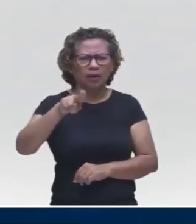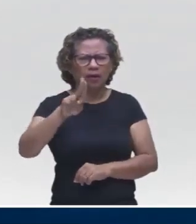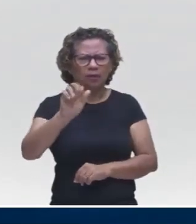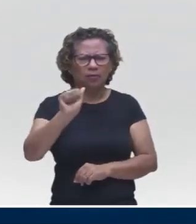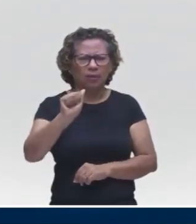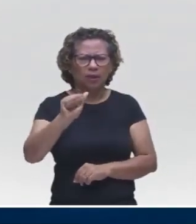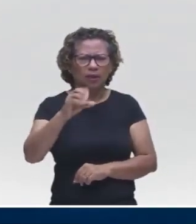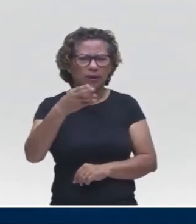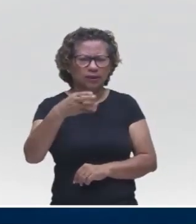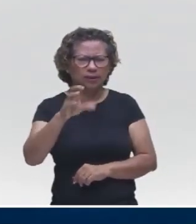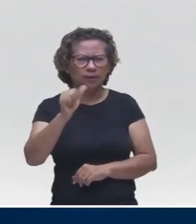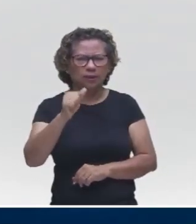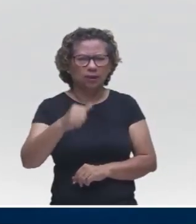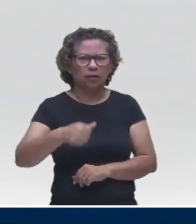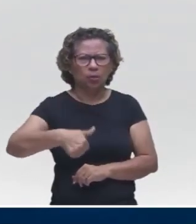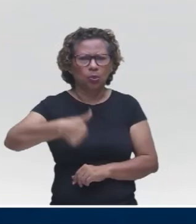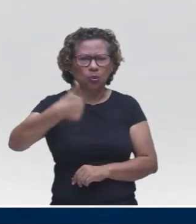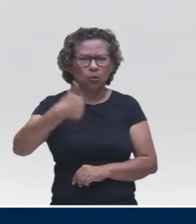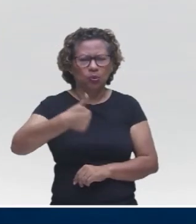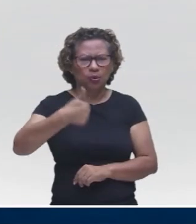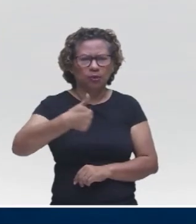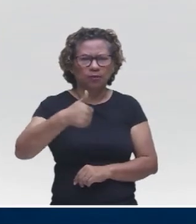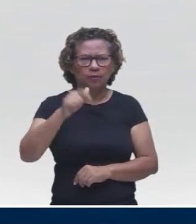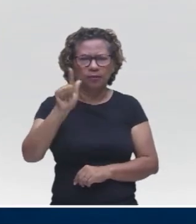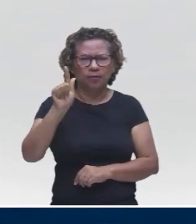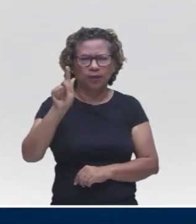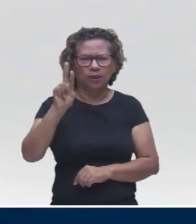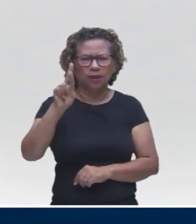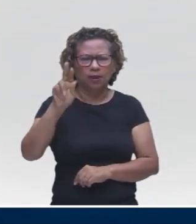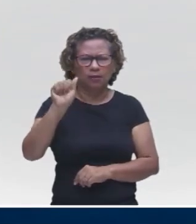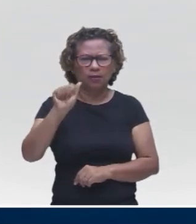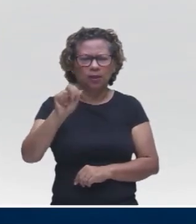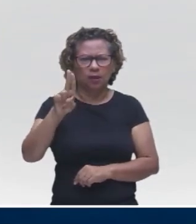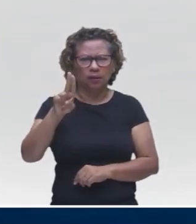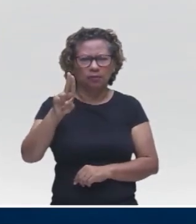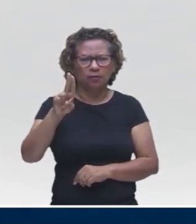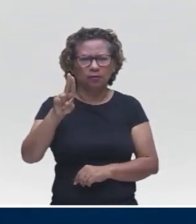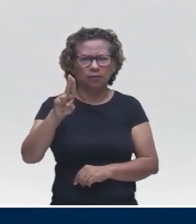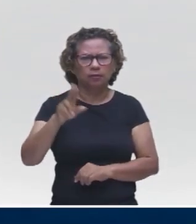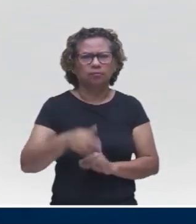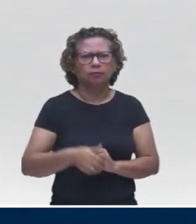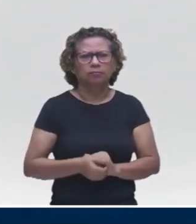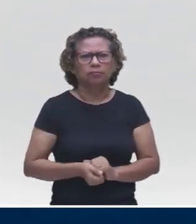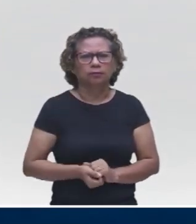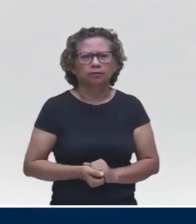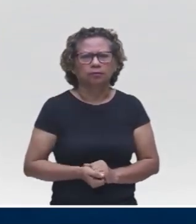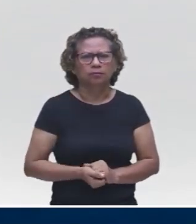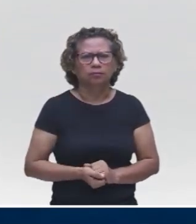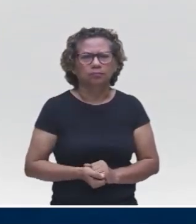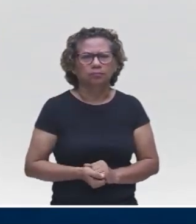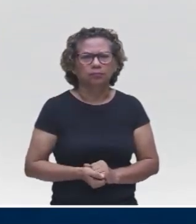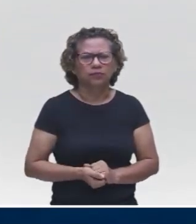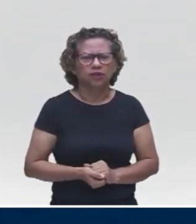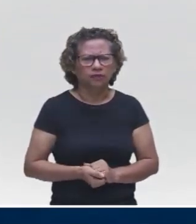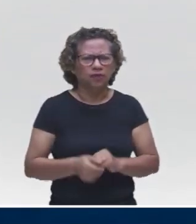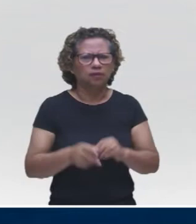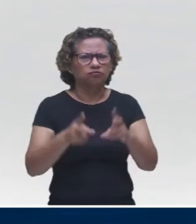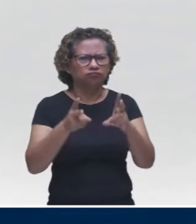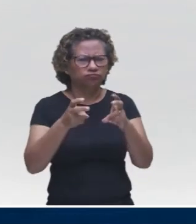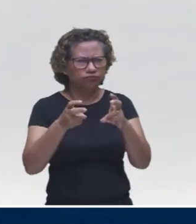estamos acostumados a trabalhar com esse tipo de expressão, leis do 7º